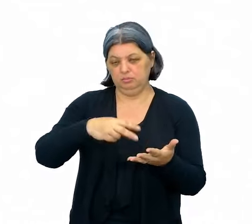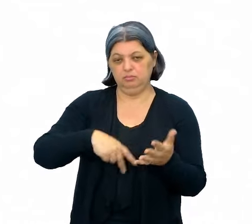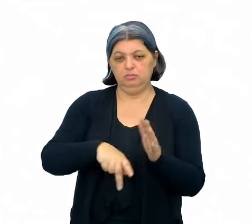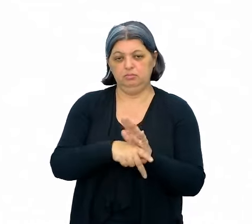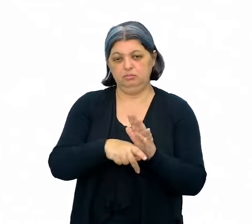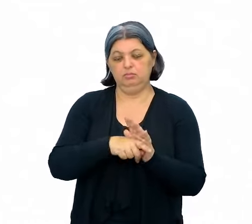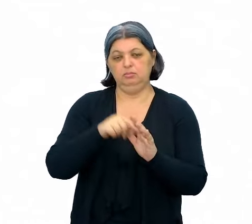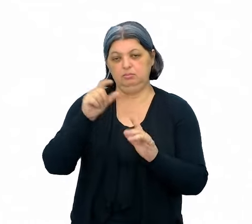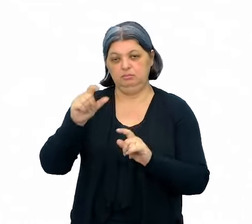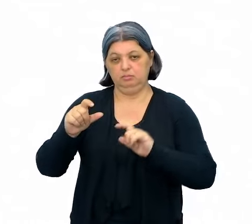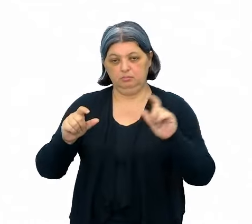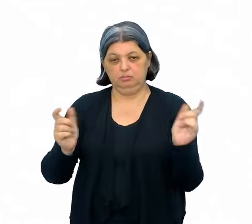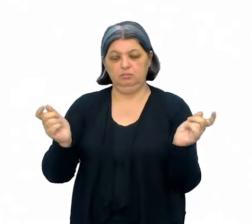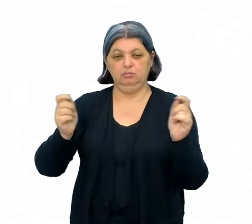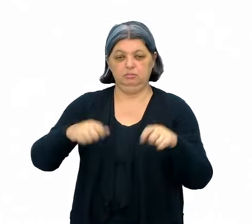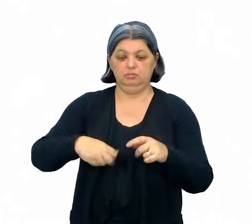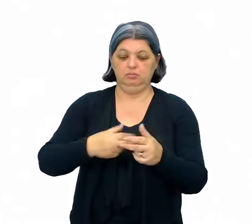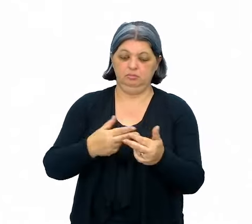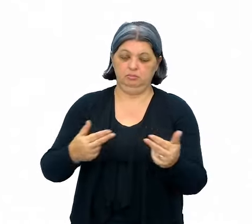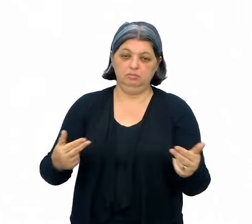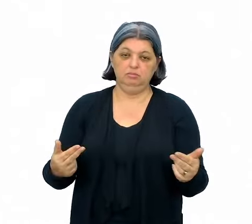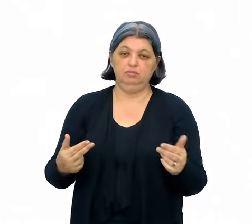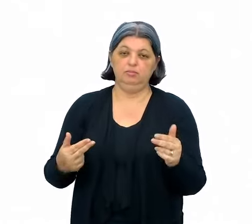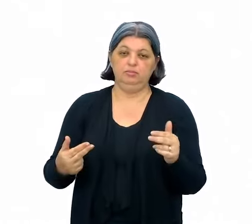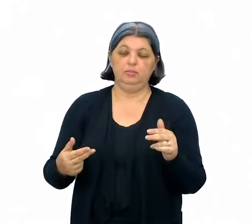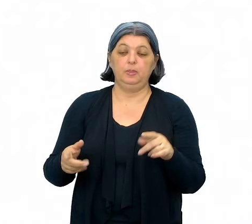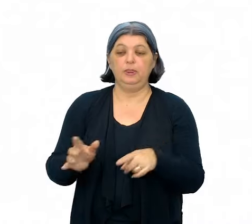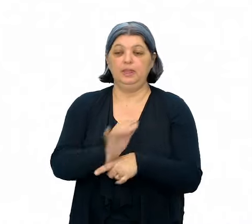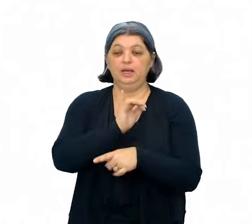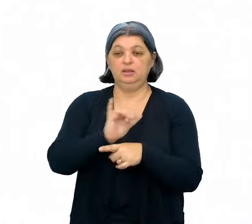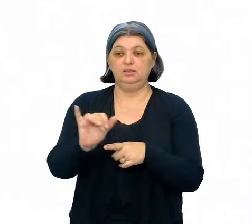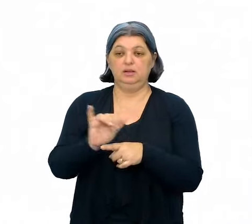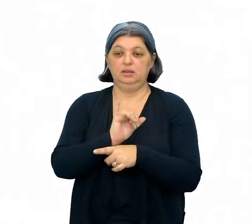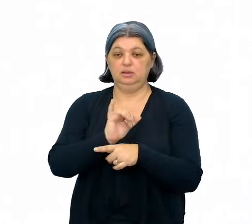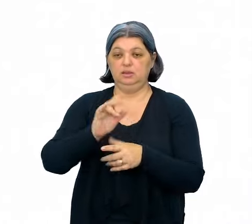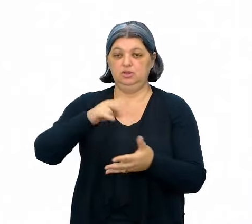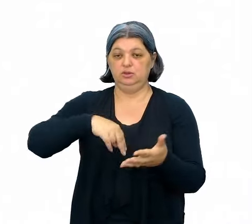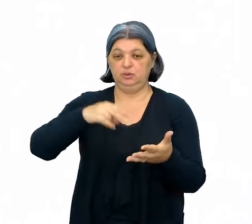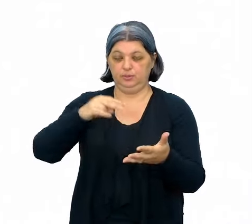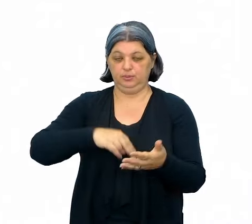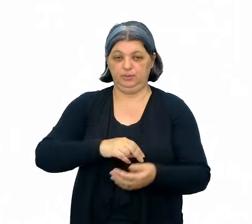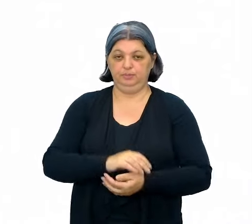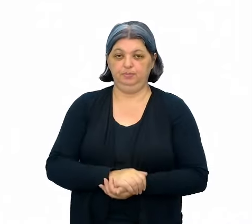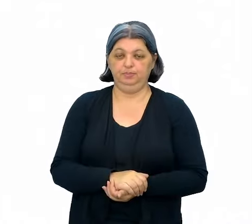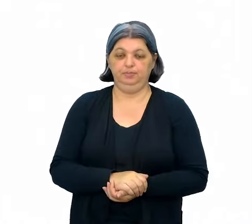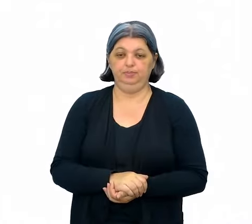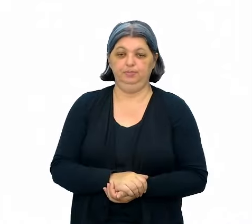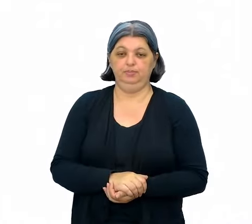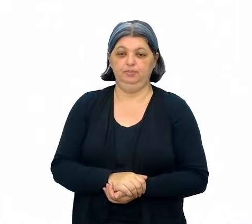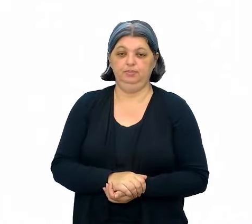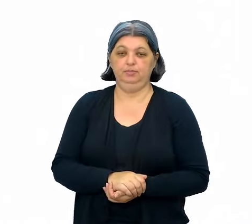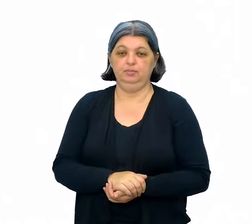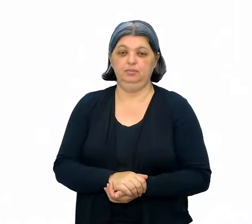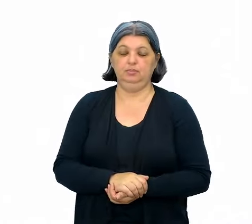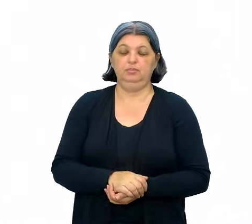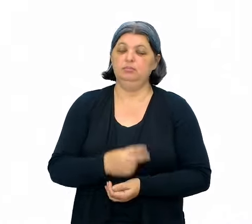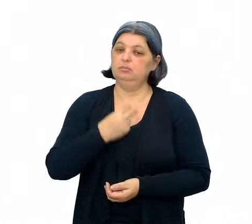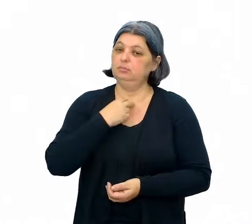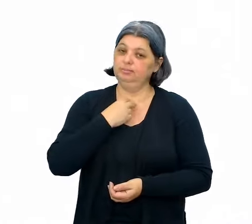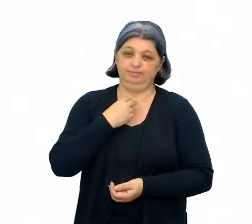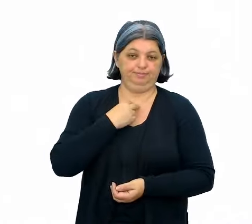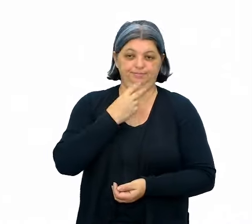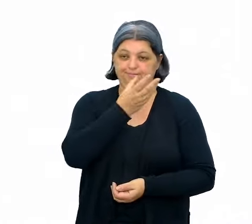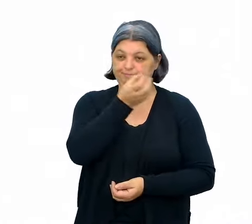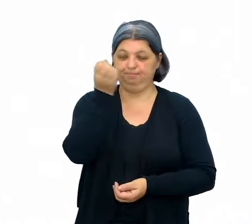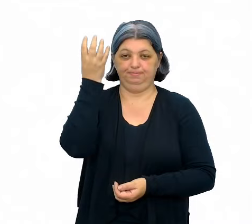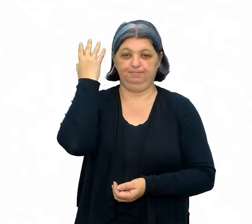emprego de diferentes capacidades e de estratégias de leitura. Nós não podemos nos